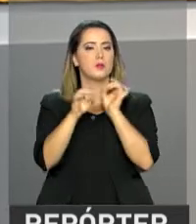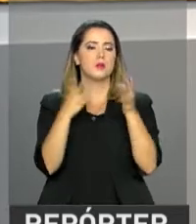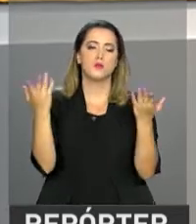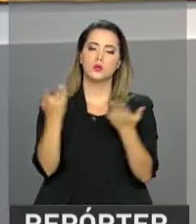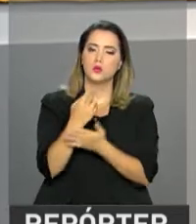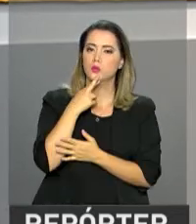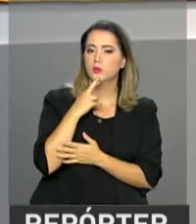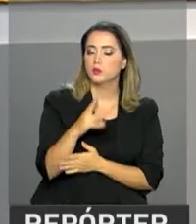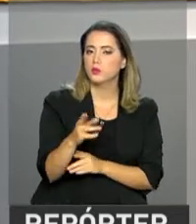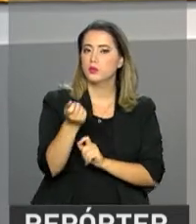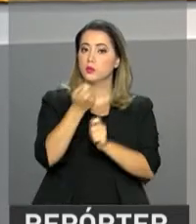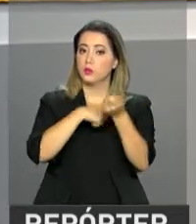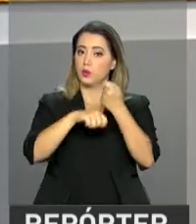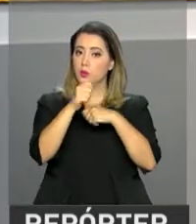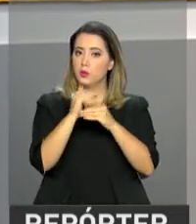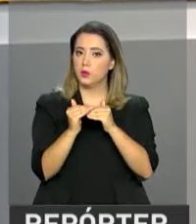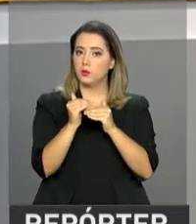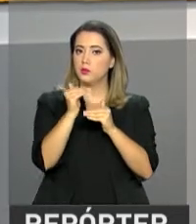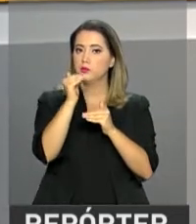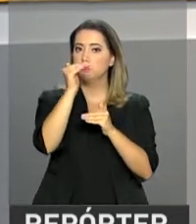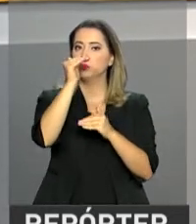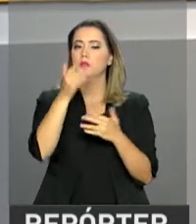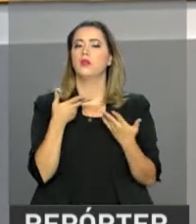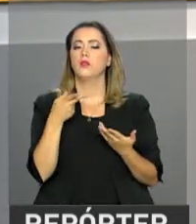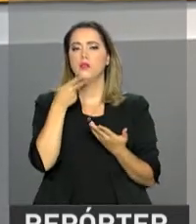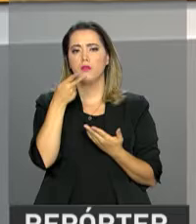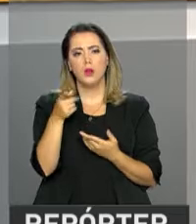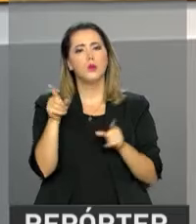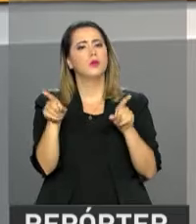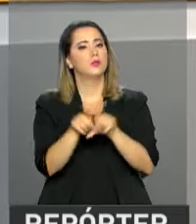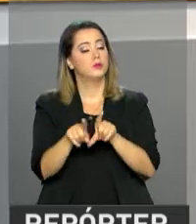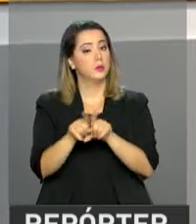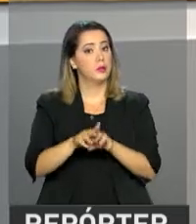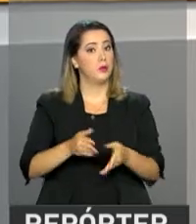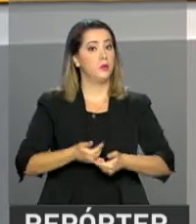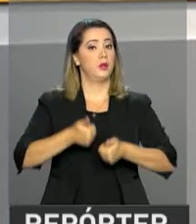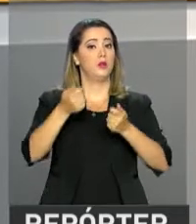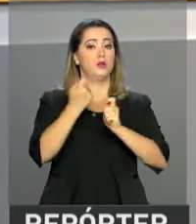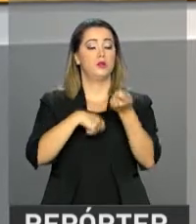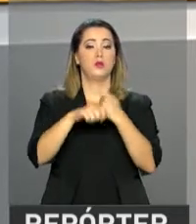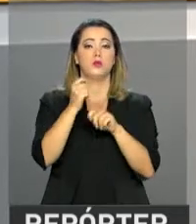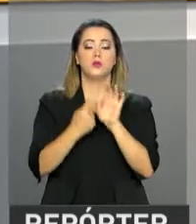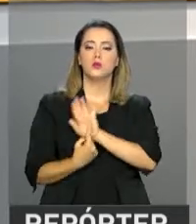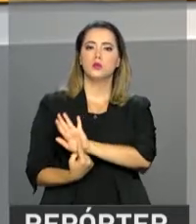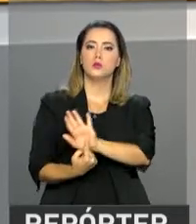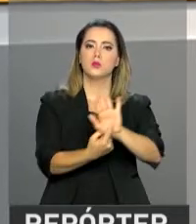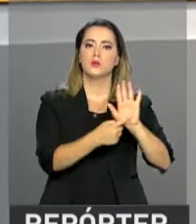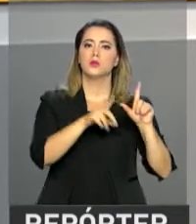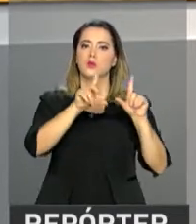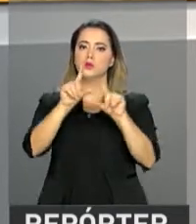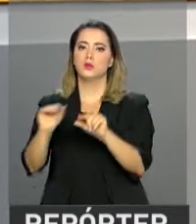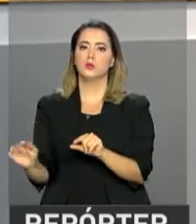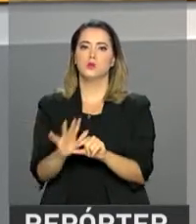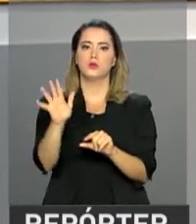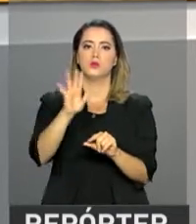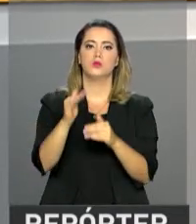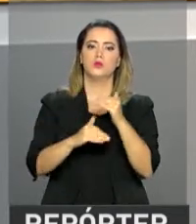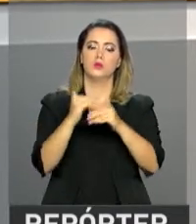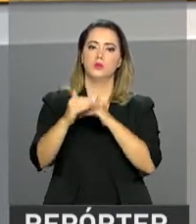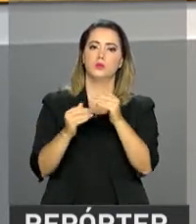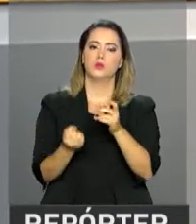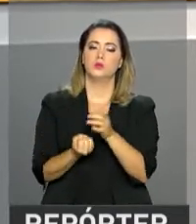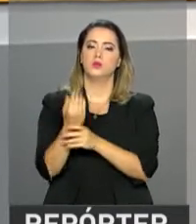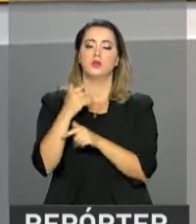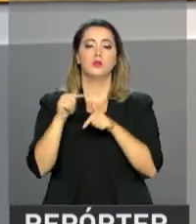resultados alcançados na área econômica também destaca que essa melhora na economia já é visível na queda da inflação no aumento dos